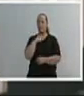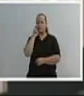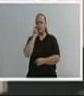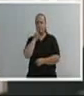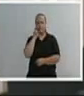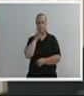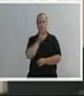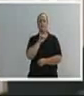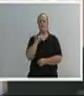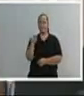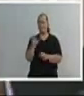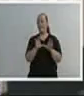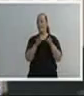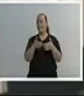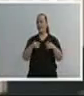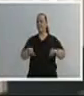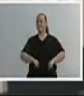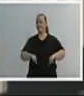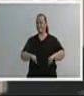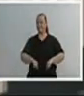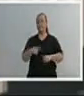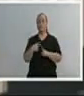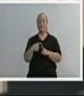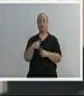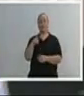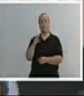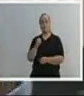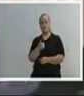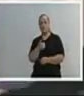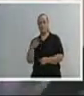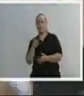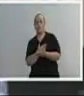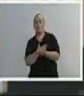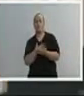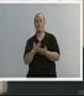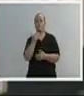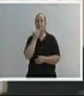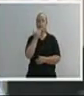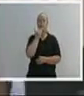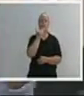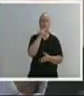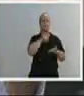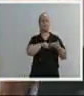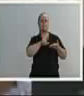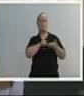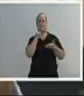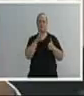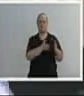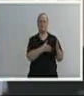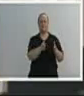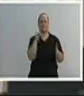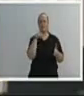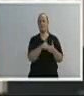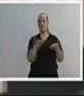uma vez aquela comunidade vai sofrer, porque desde 2013 pedimos aí o desassoreamento daquele ribeirão, de todo aquele trecho, e